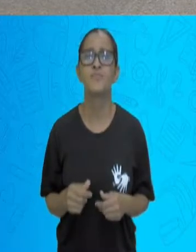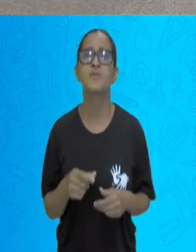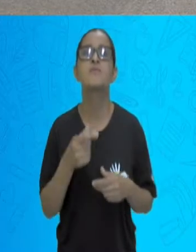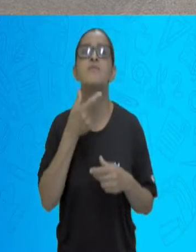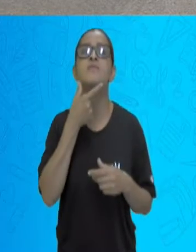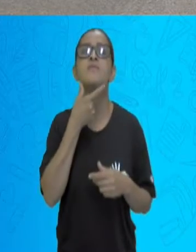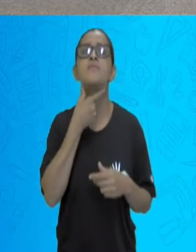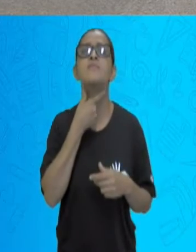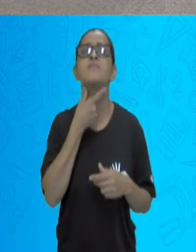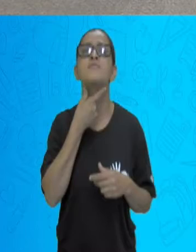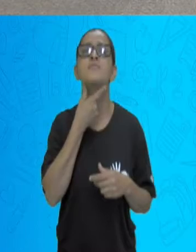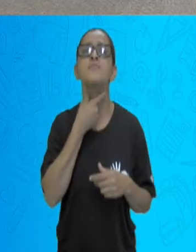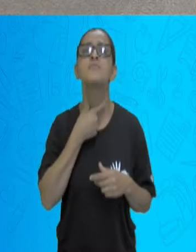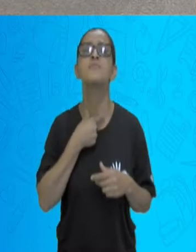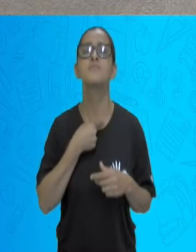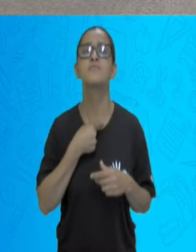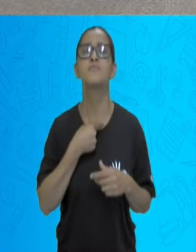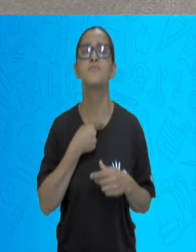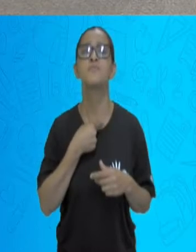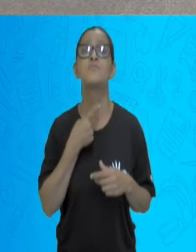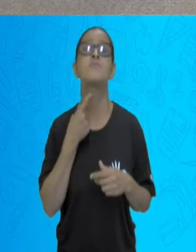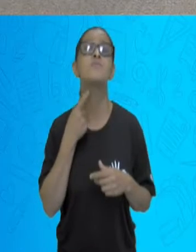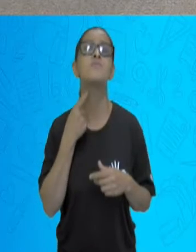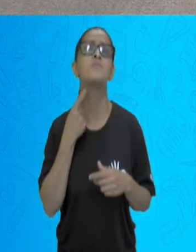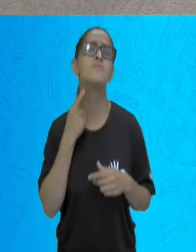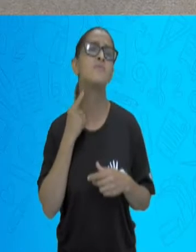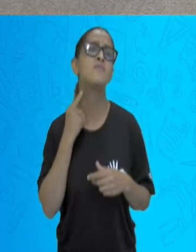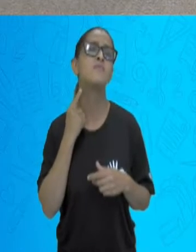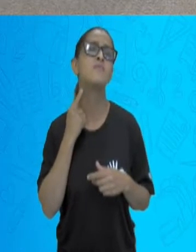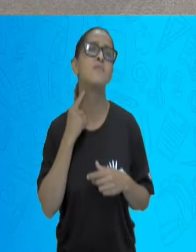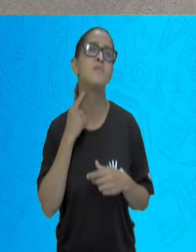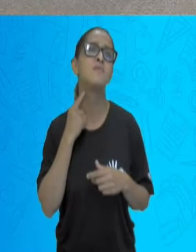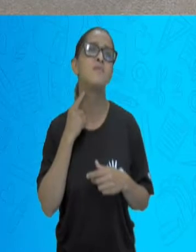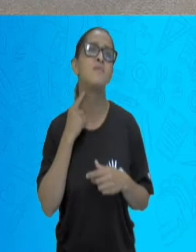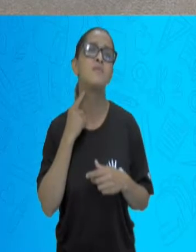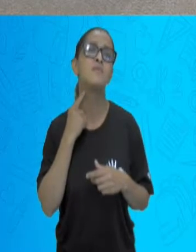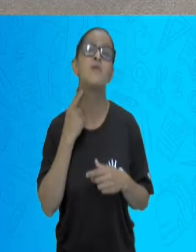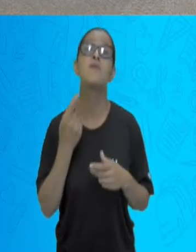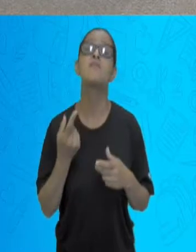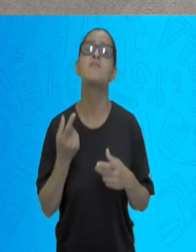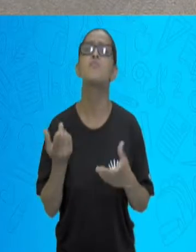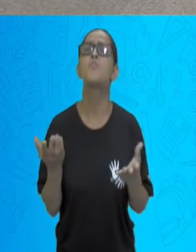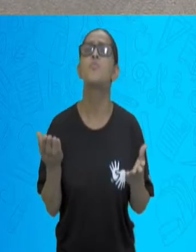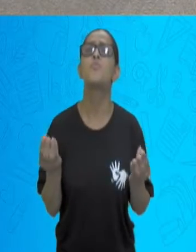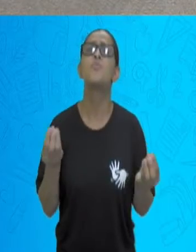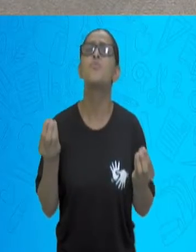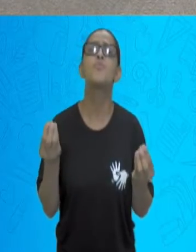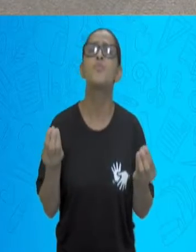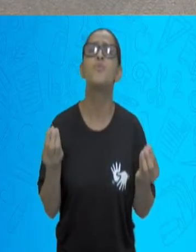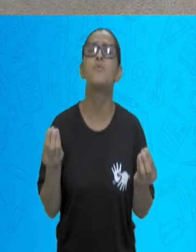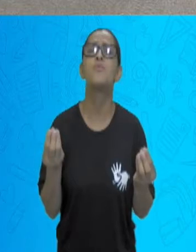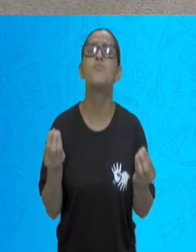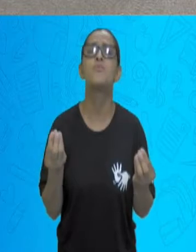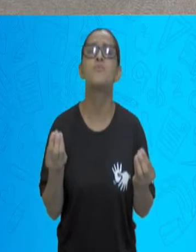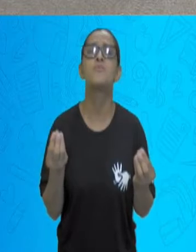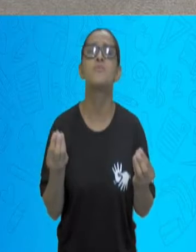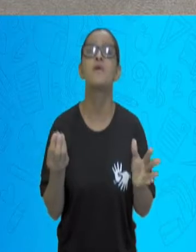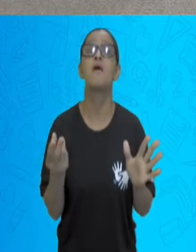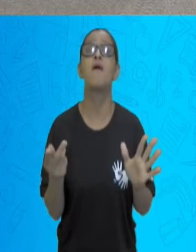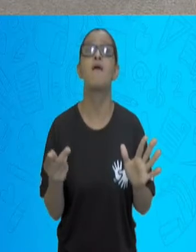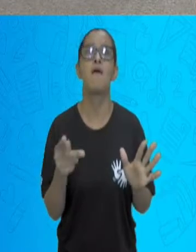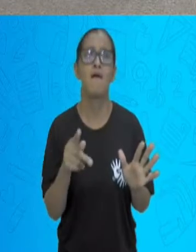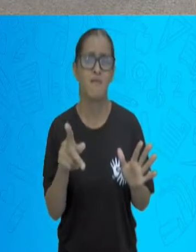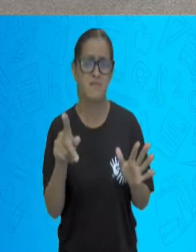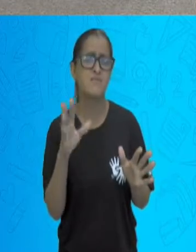pela nossa fossa nasal, ele vai atingir a minha faringe. Lá na faringe, que é uma cavidade comum, que a gente